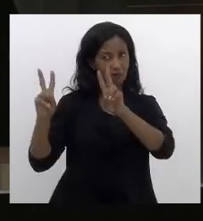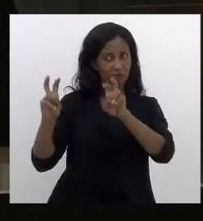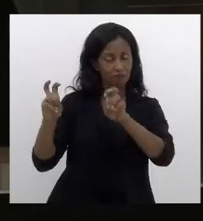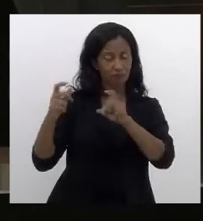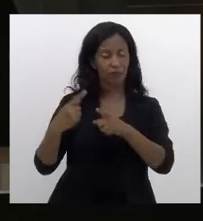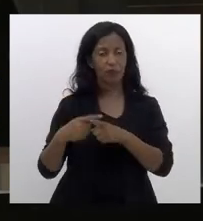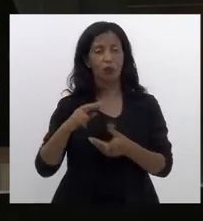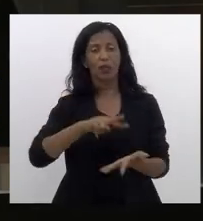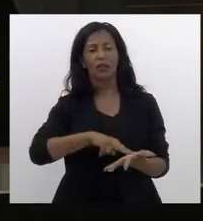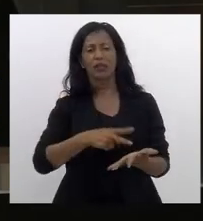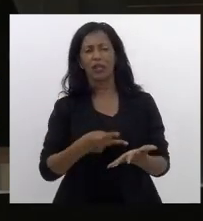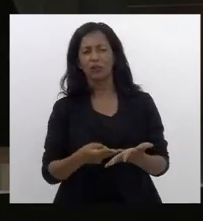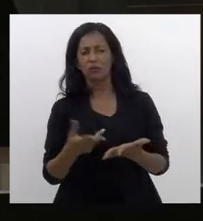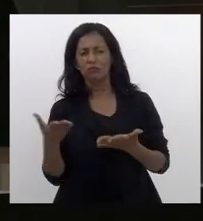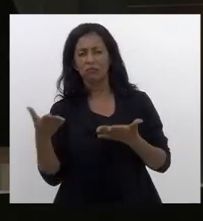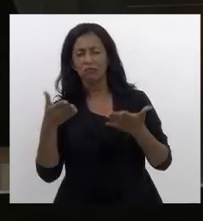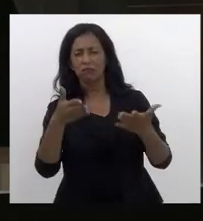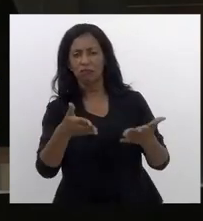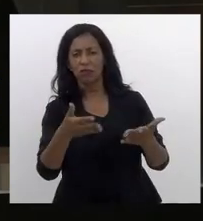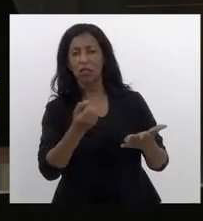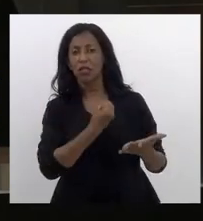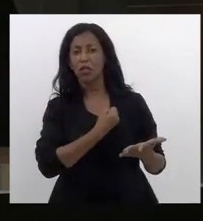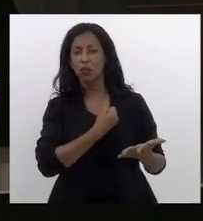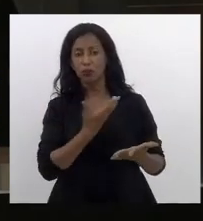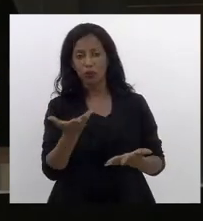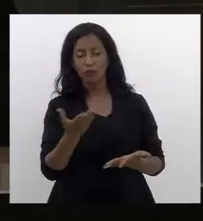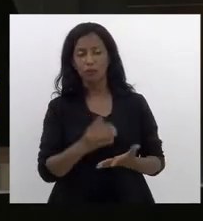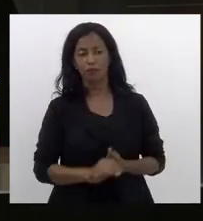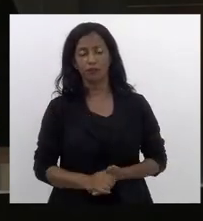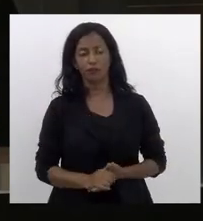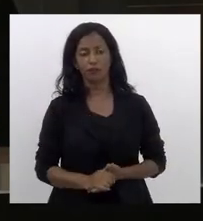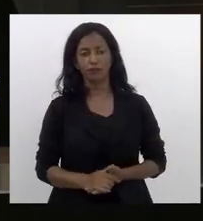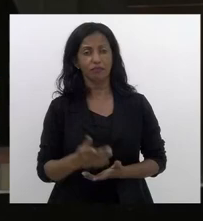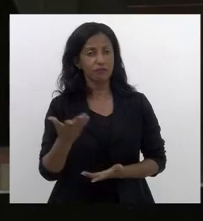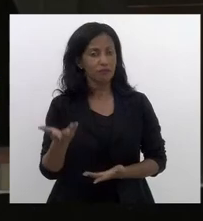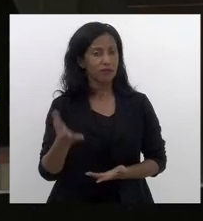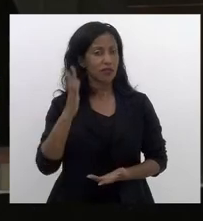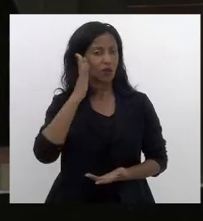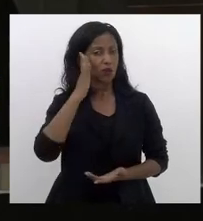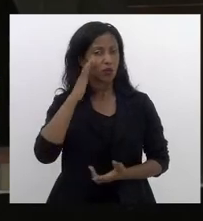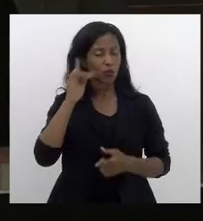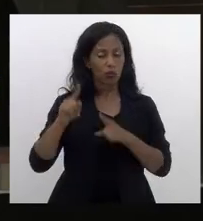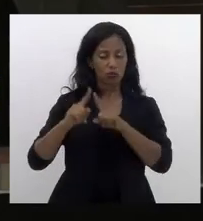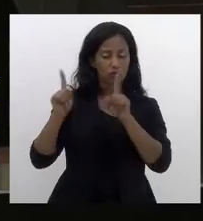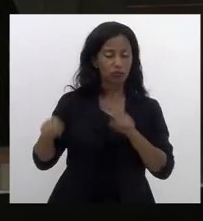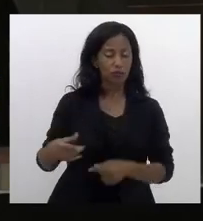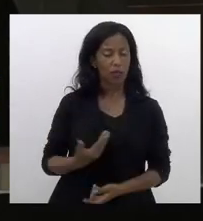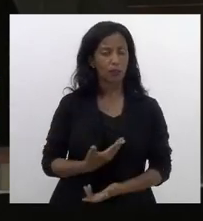porque traduzir isso em números. E é o sonho do funcionalismo.